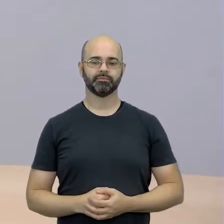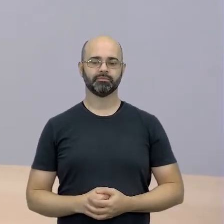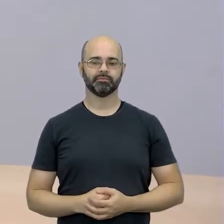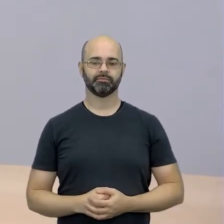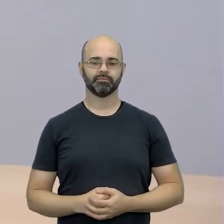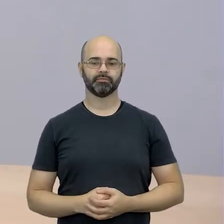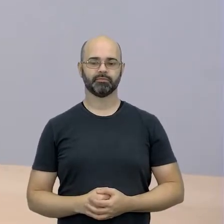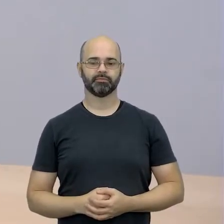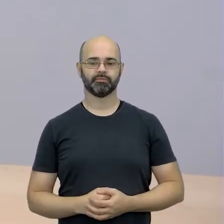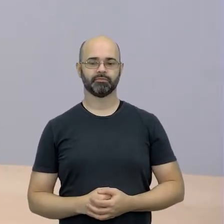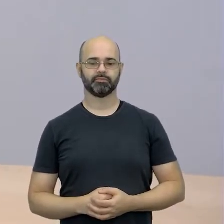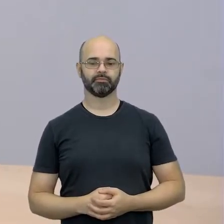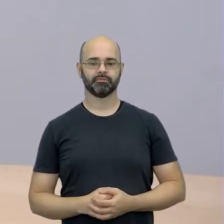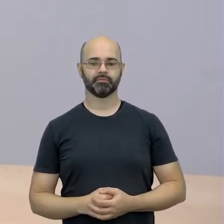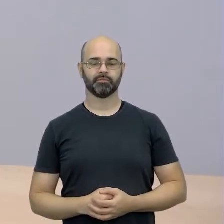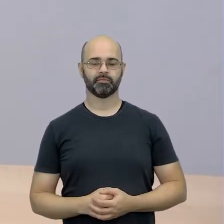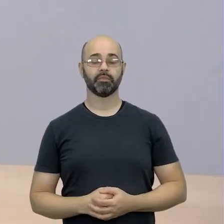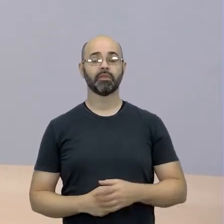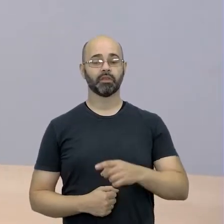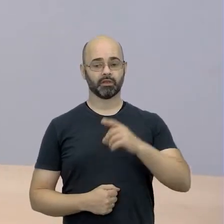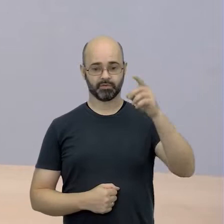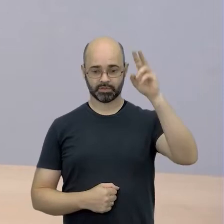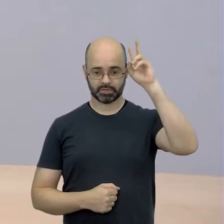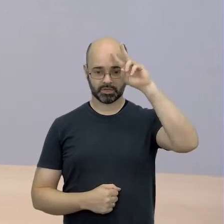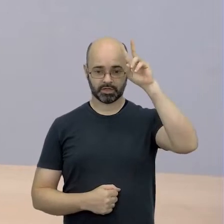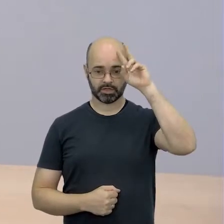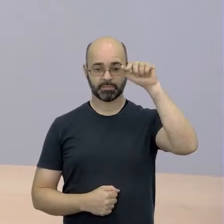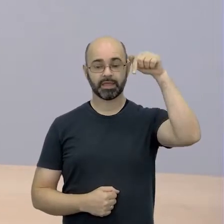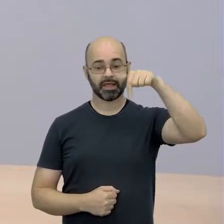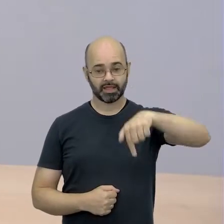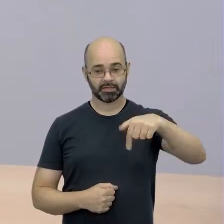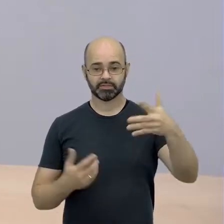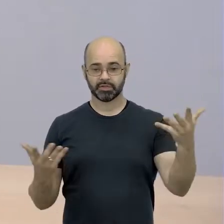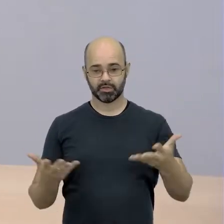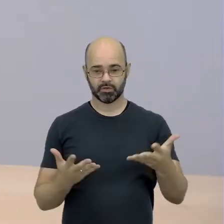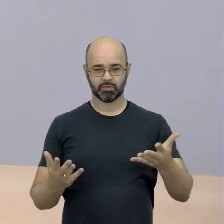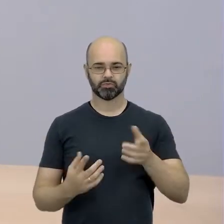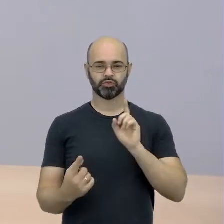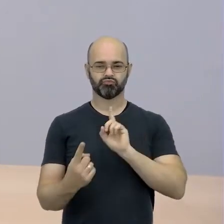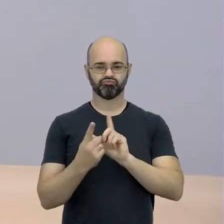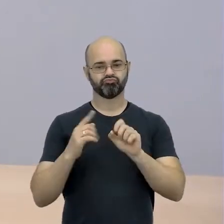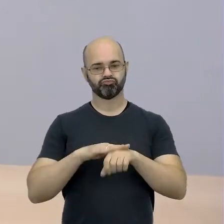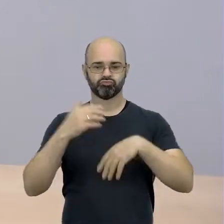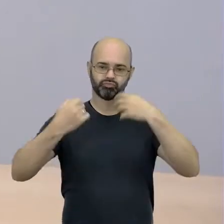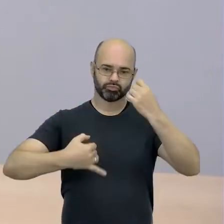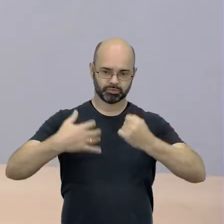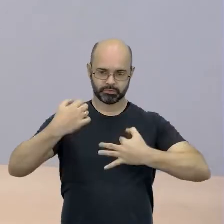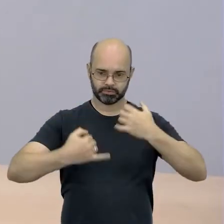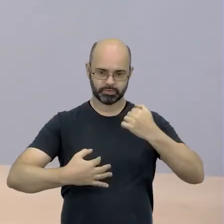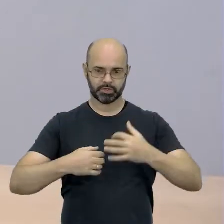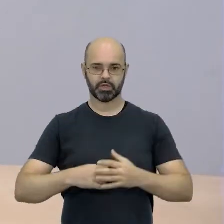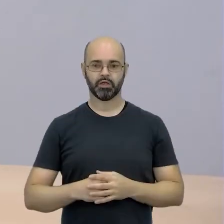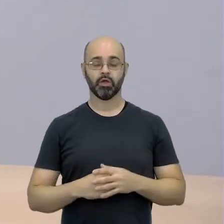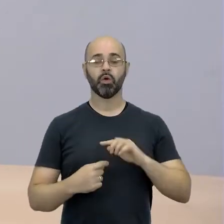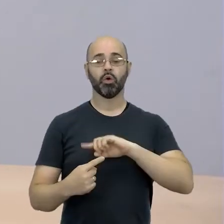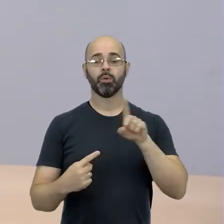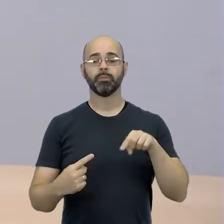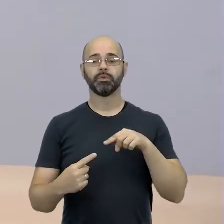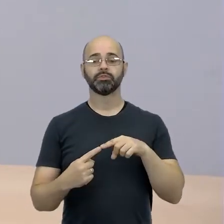formação, ela tem a pretensão de que a gente ultrapasse não